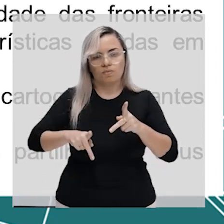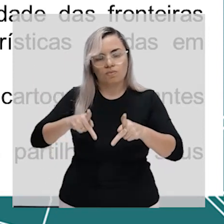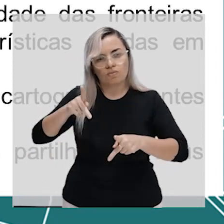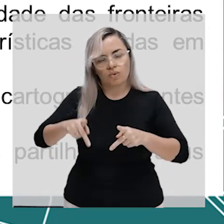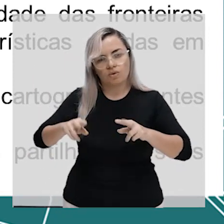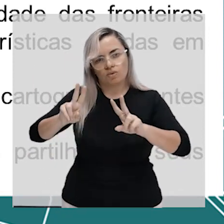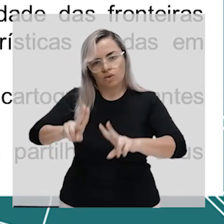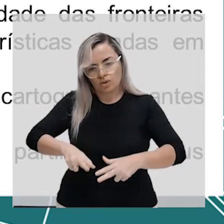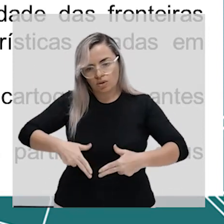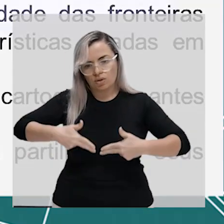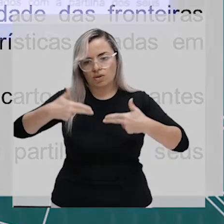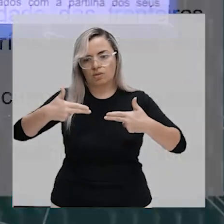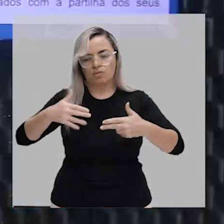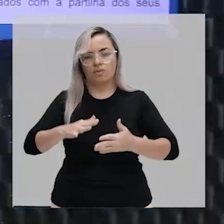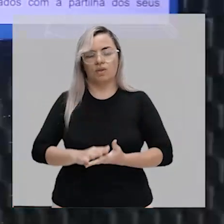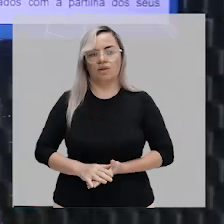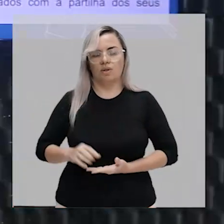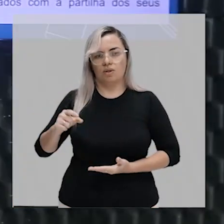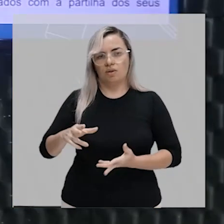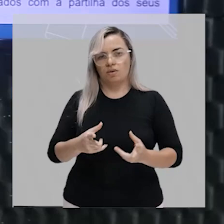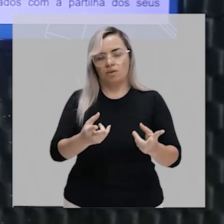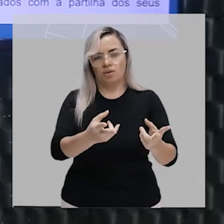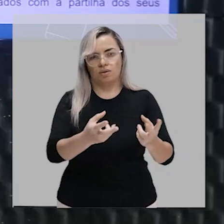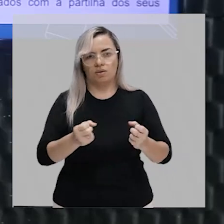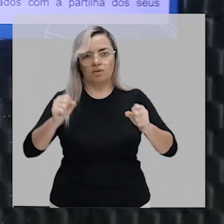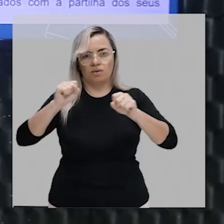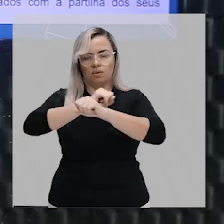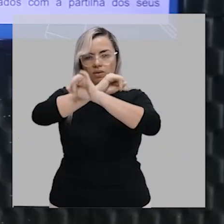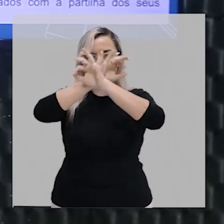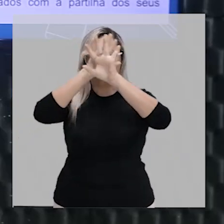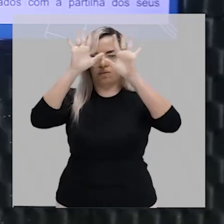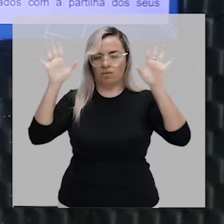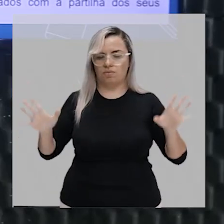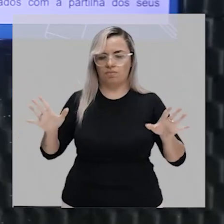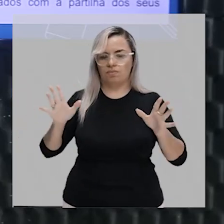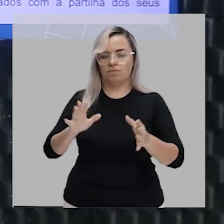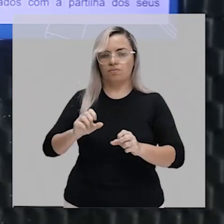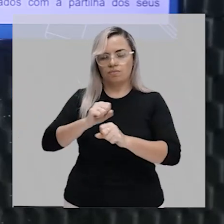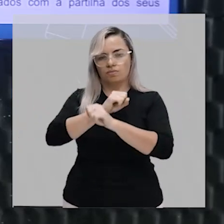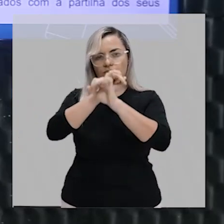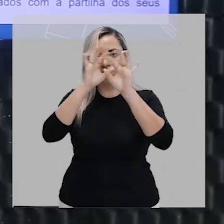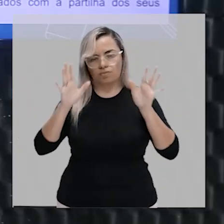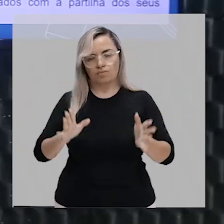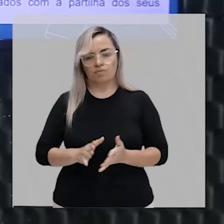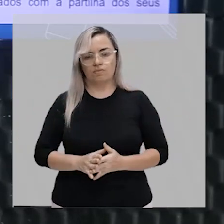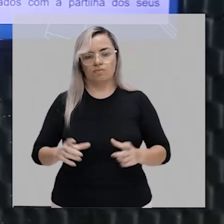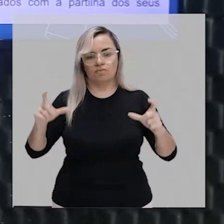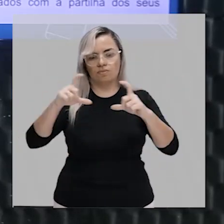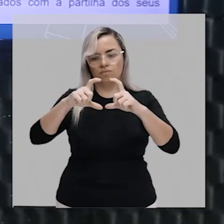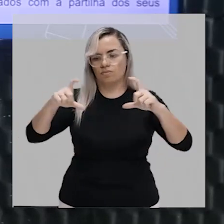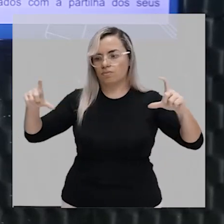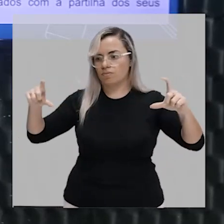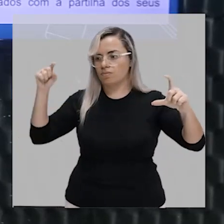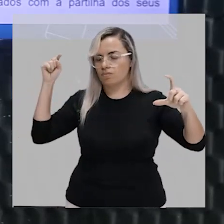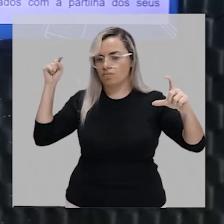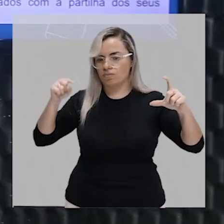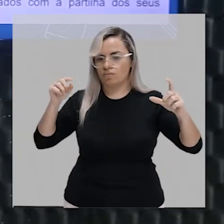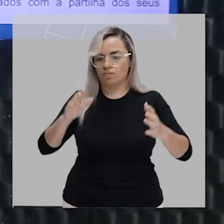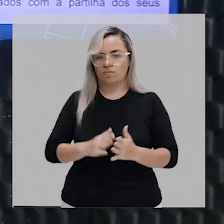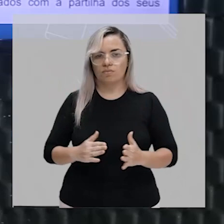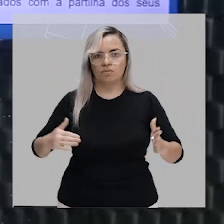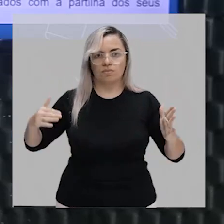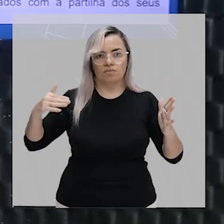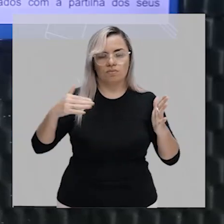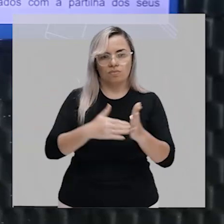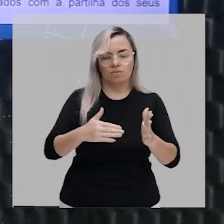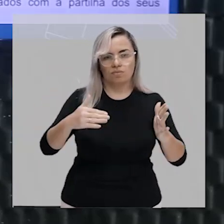étnicos. Então você percebe claramente que boa parte das